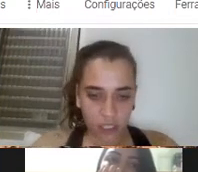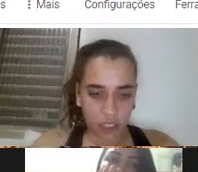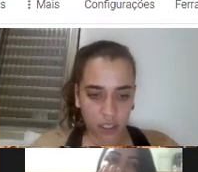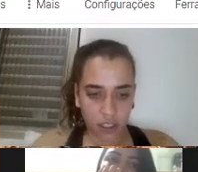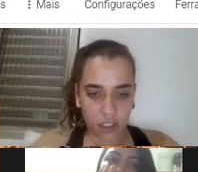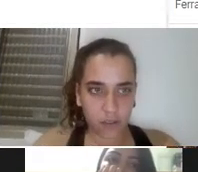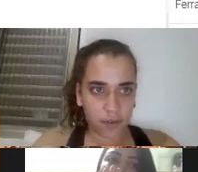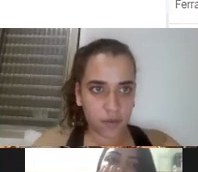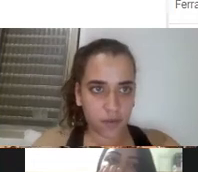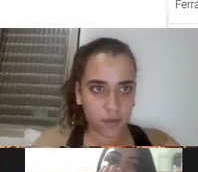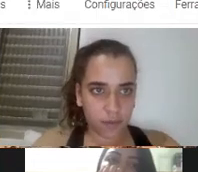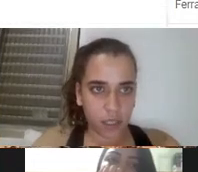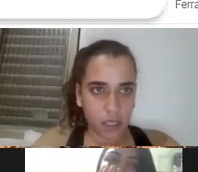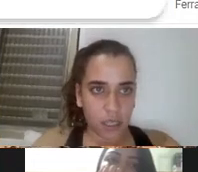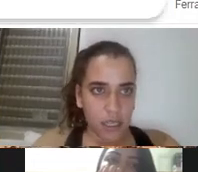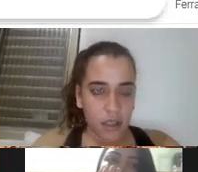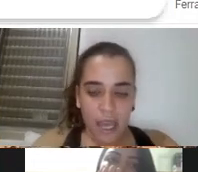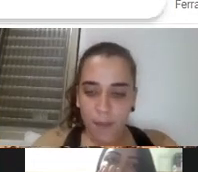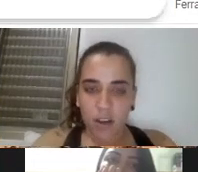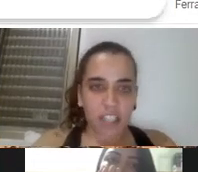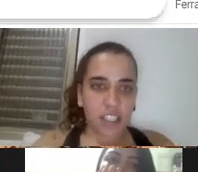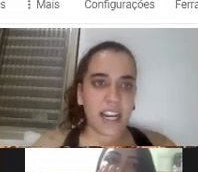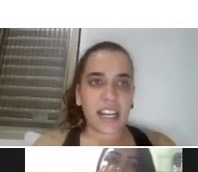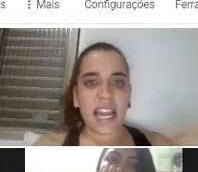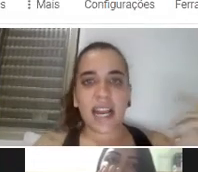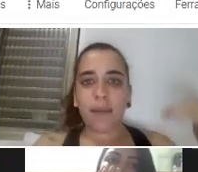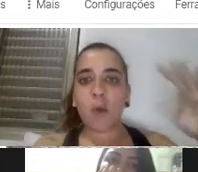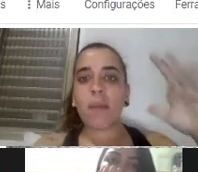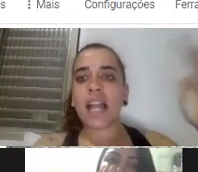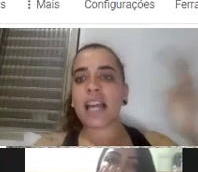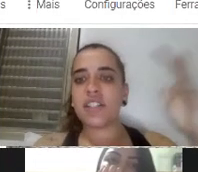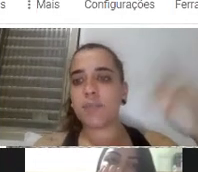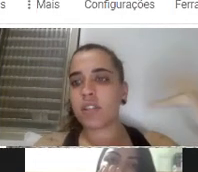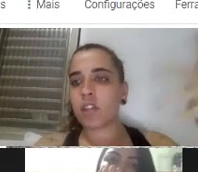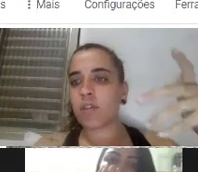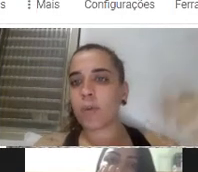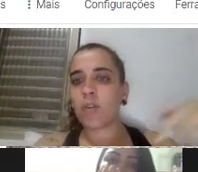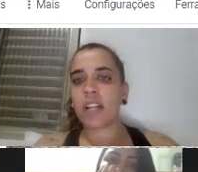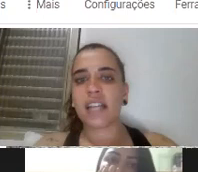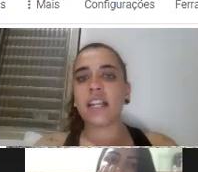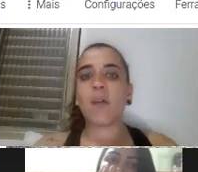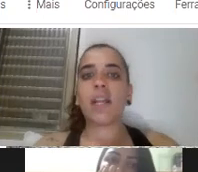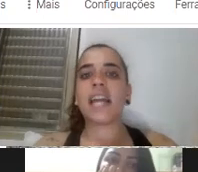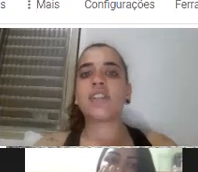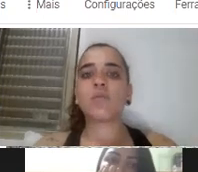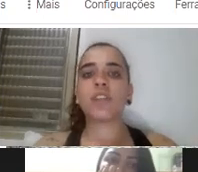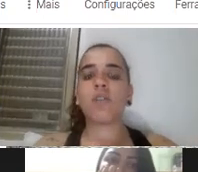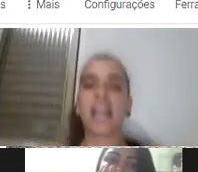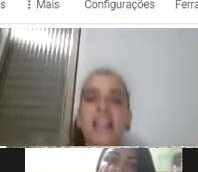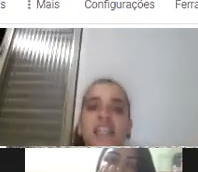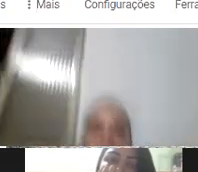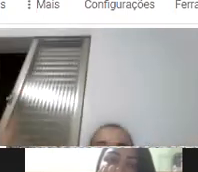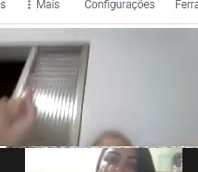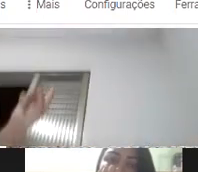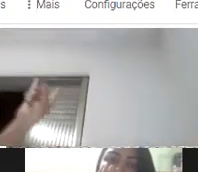Deixa eu ver se tem radier. É porque o radier, ele acaba que é uma laje. Eu tô procurando laje. Ele é uma laje no chão,